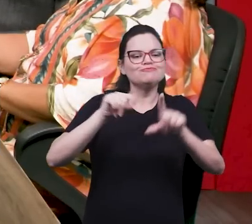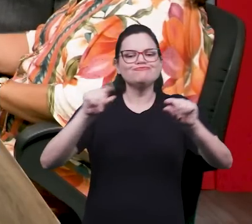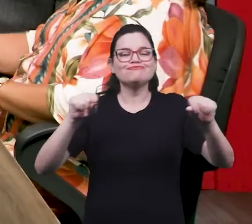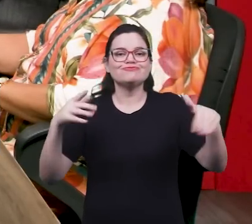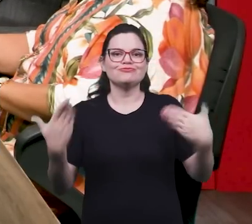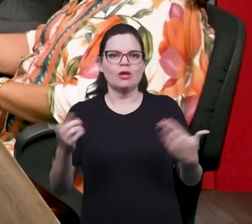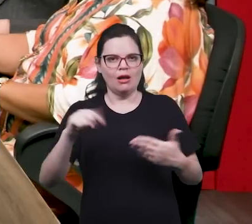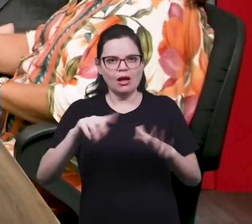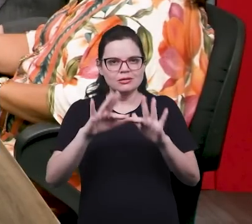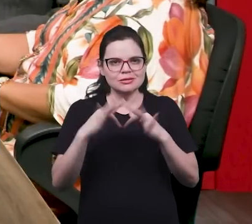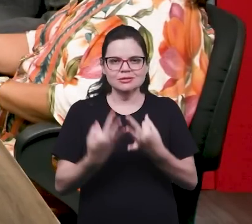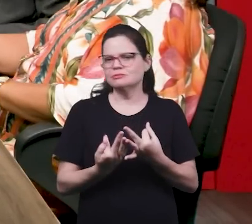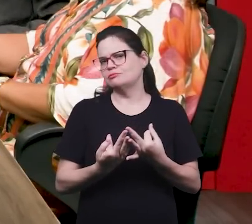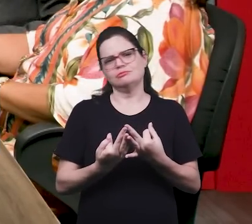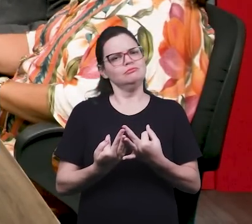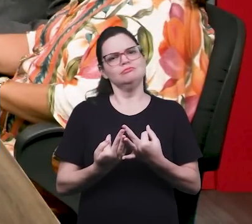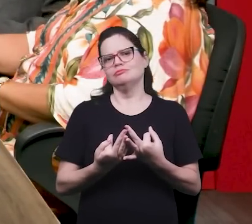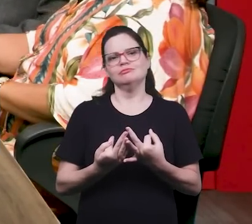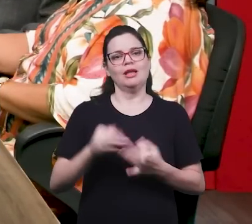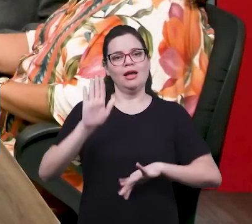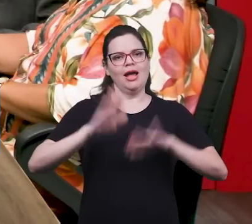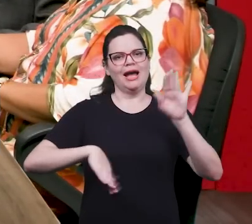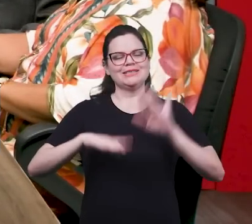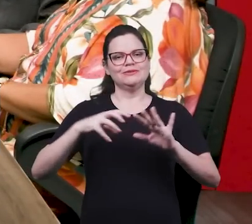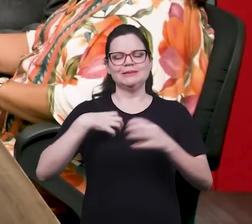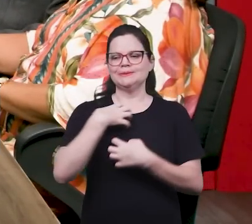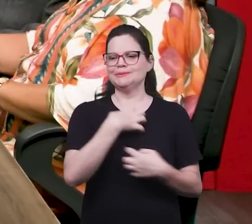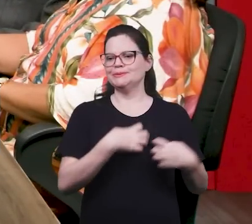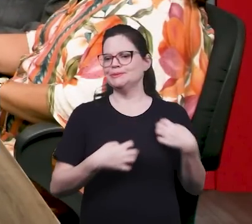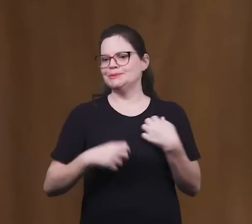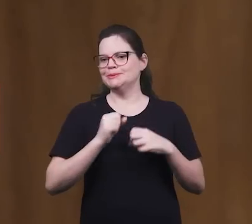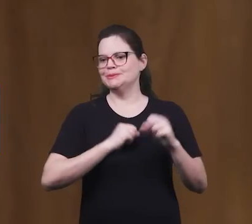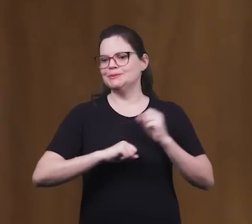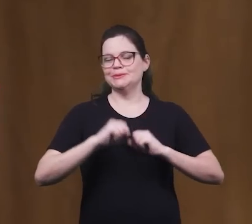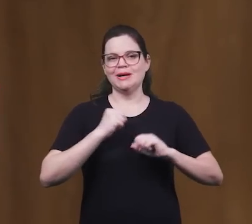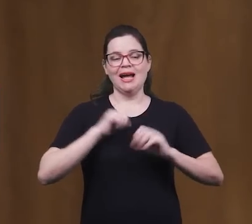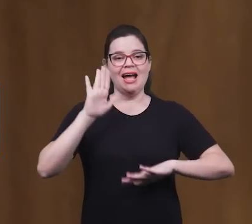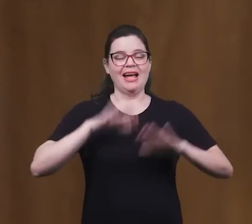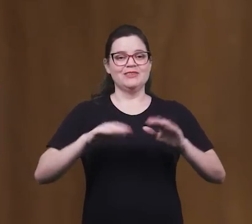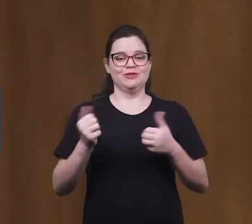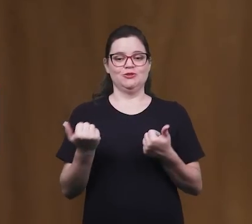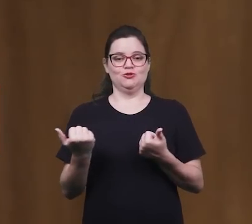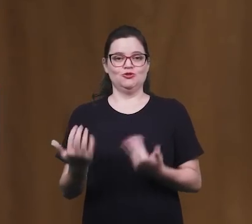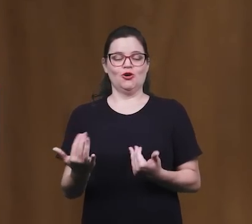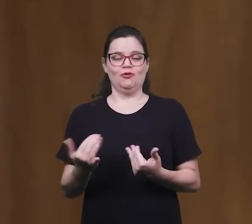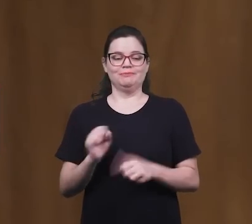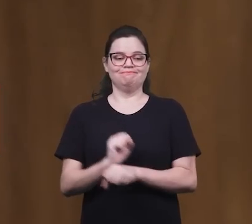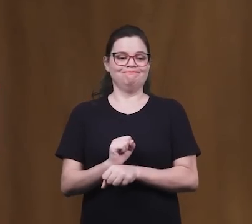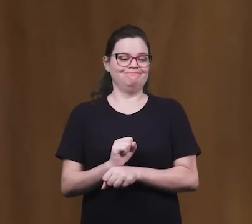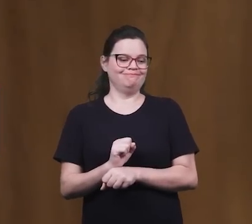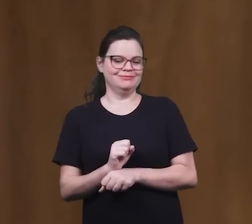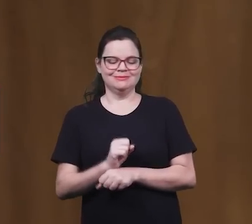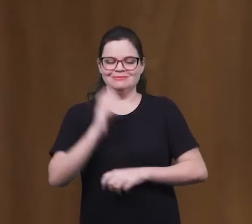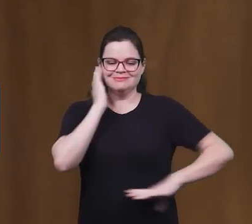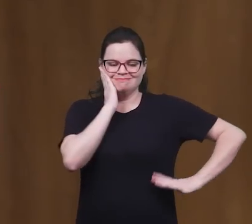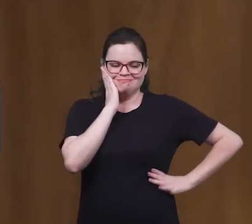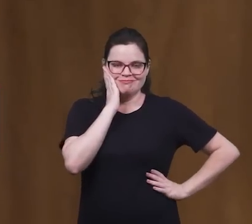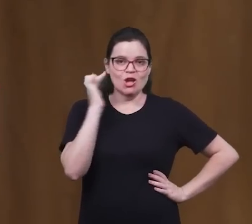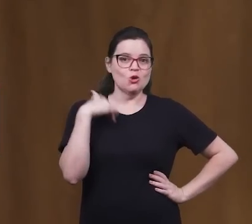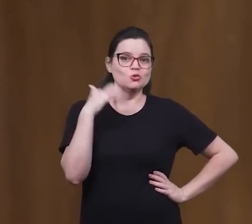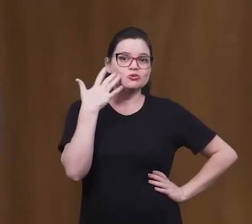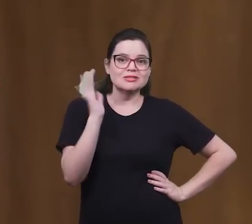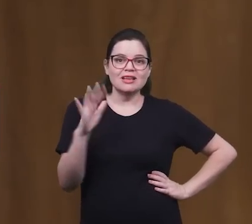coisa simples. E, às vezes, isso tem um impacto de paralisar os jovens. Porque eu ainda não descobri qual é a